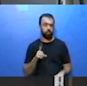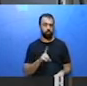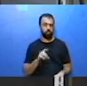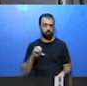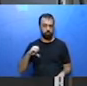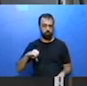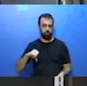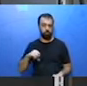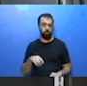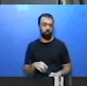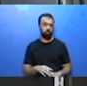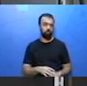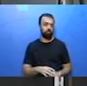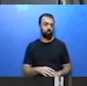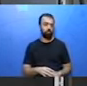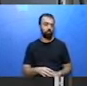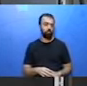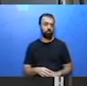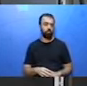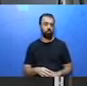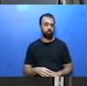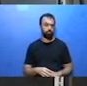19 então